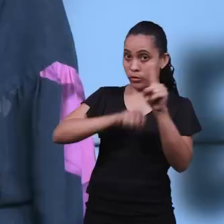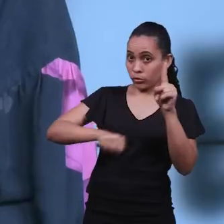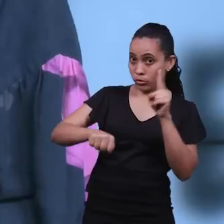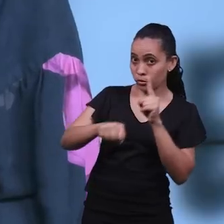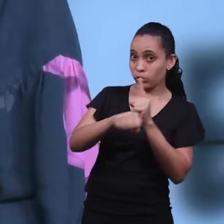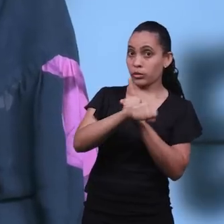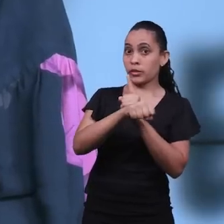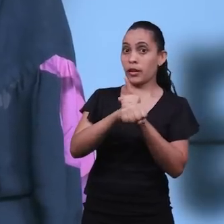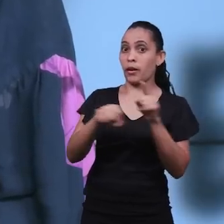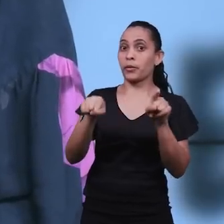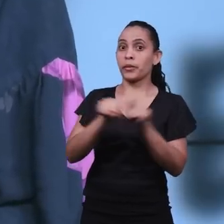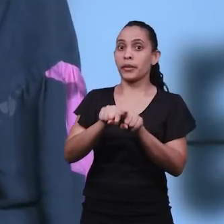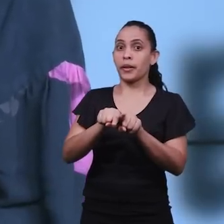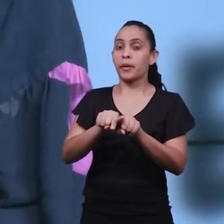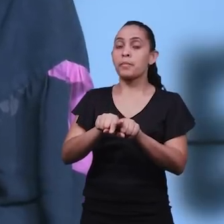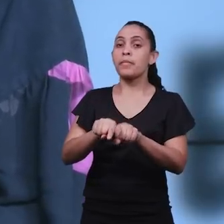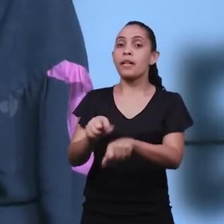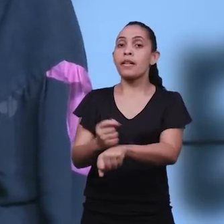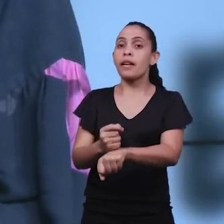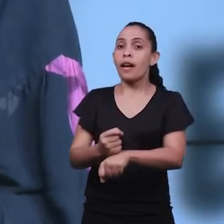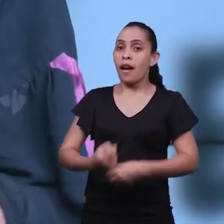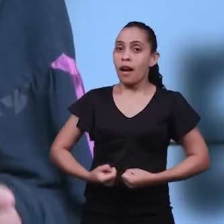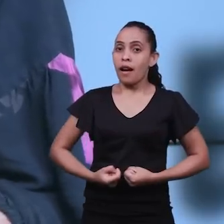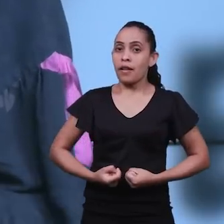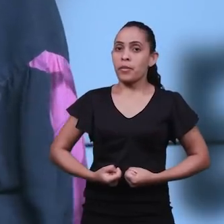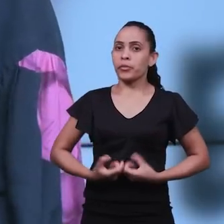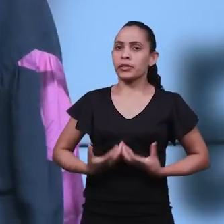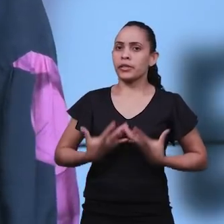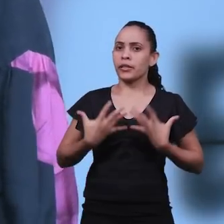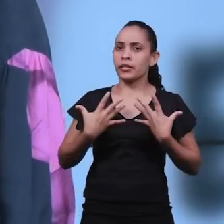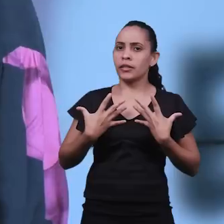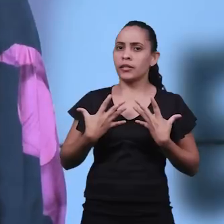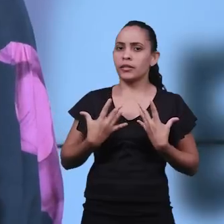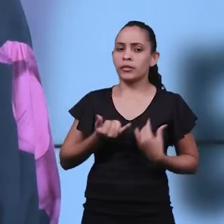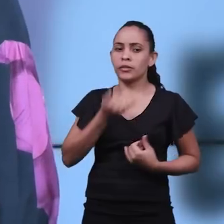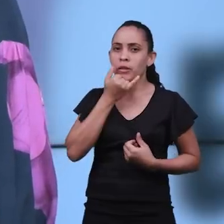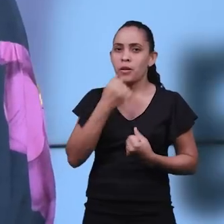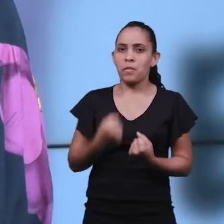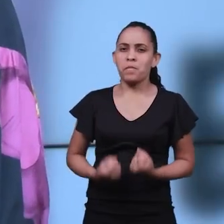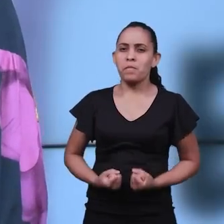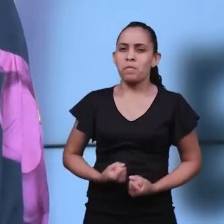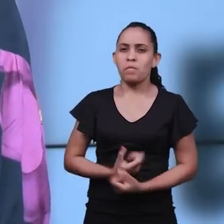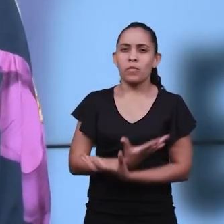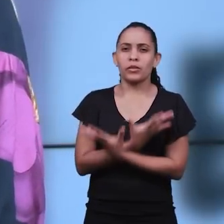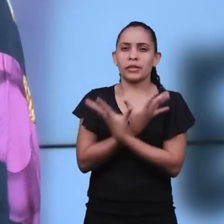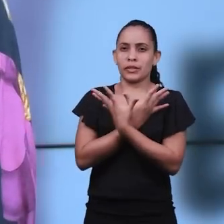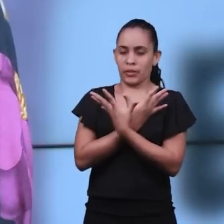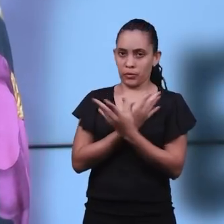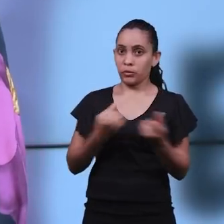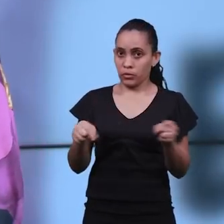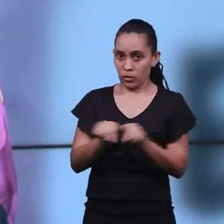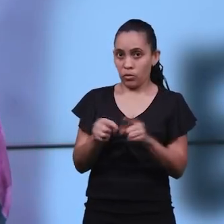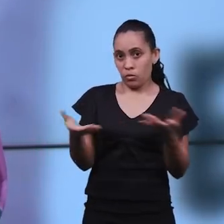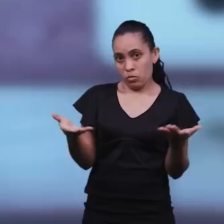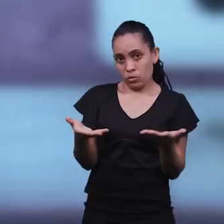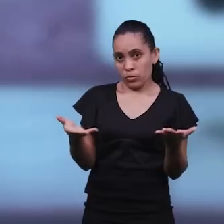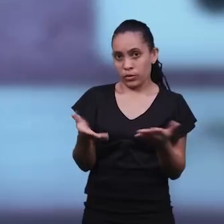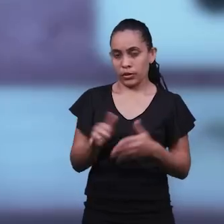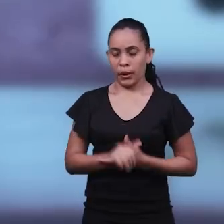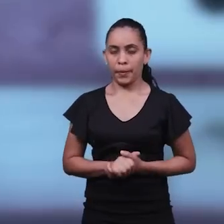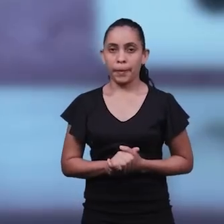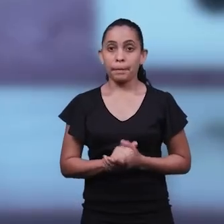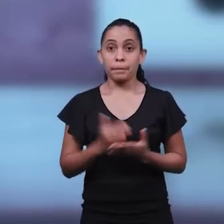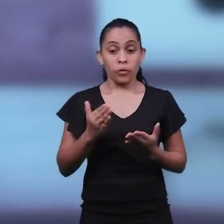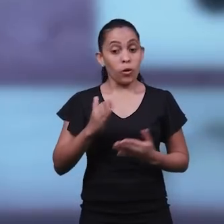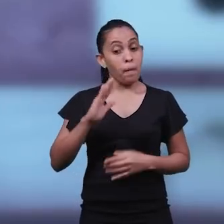sociais, além das demandas emocionais, afetuosas, que é o objetivo da nossa conversa de hoje.